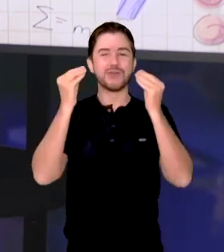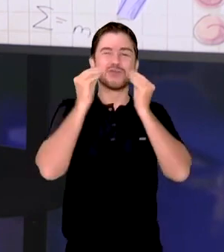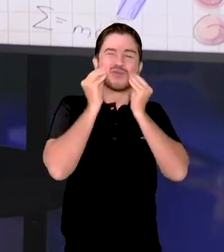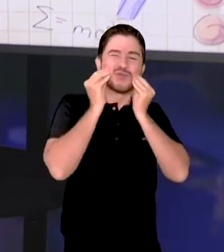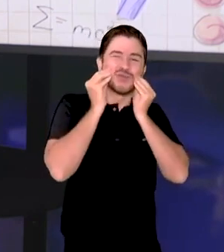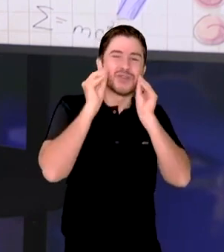beijo pessoal